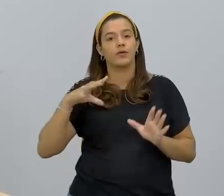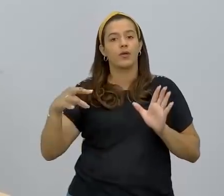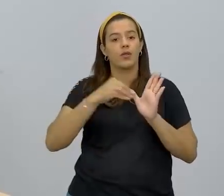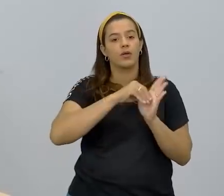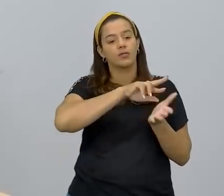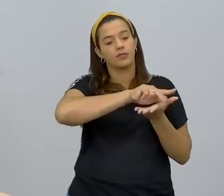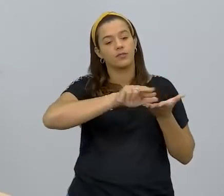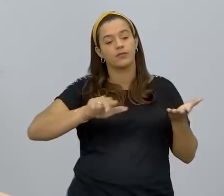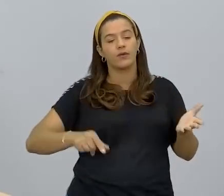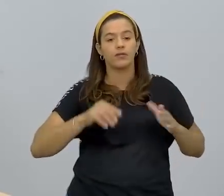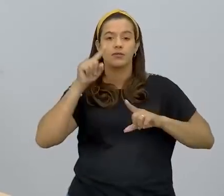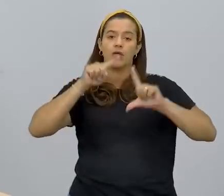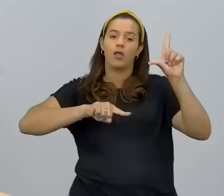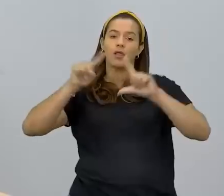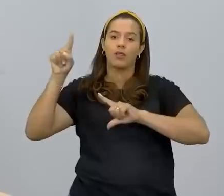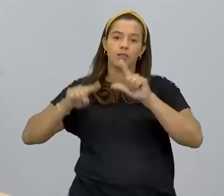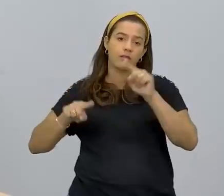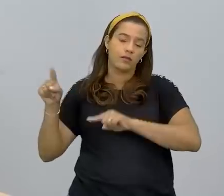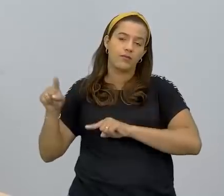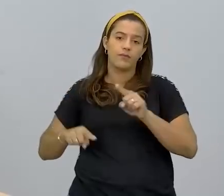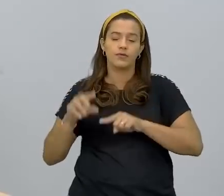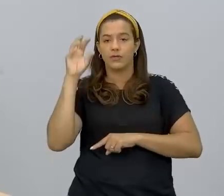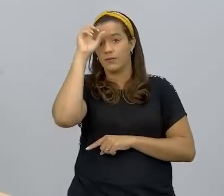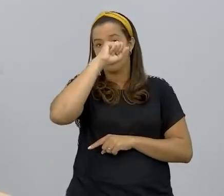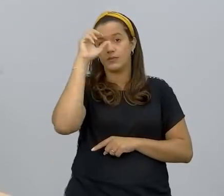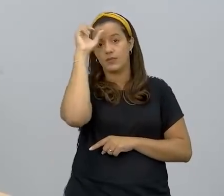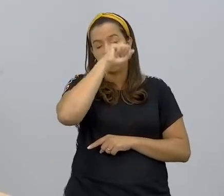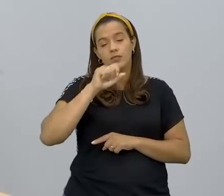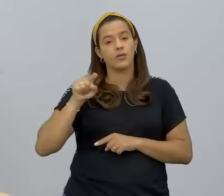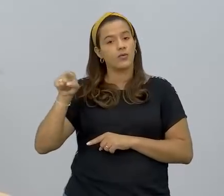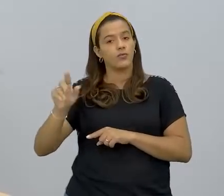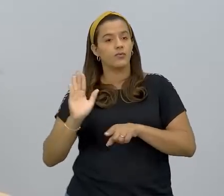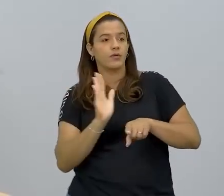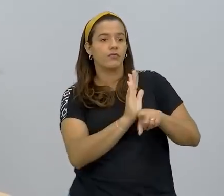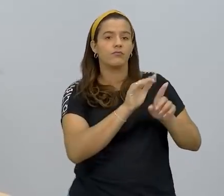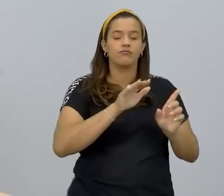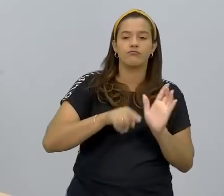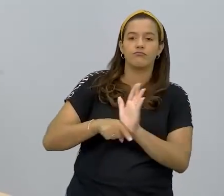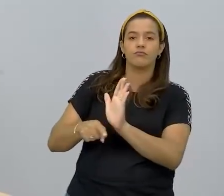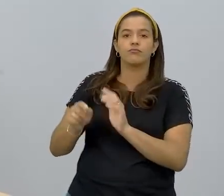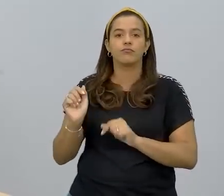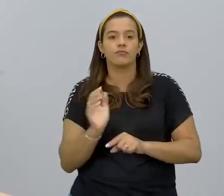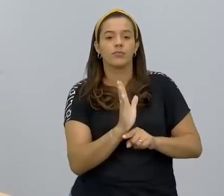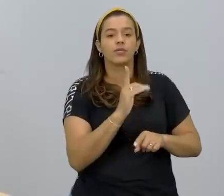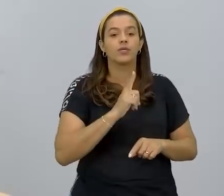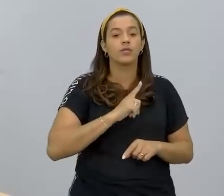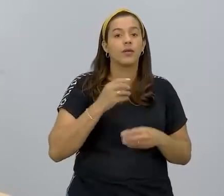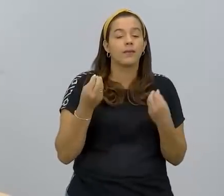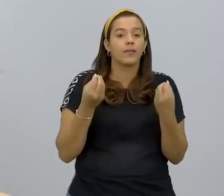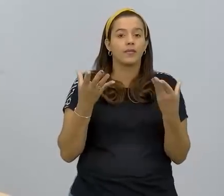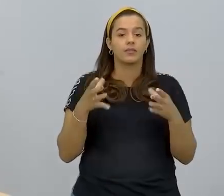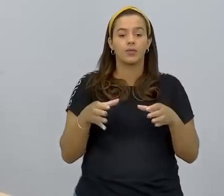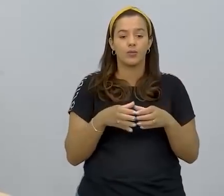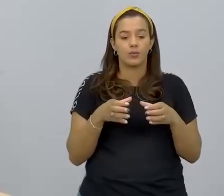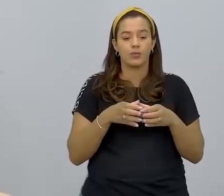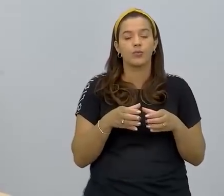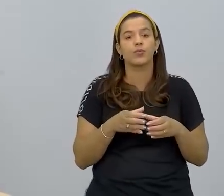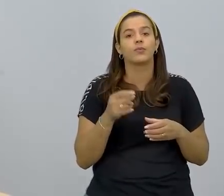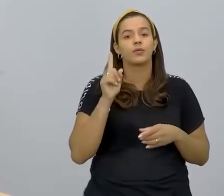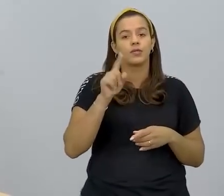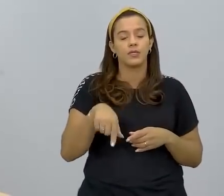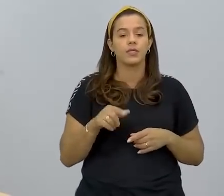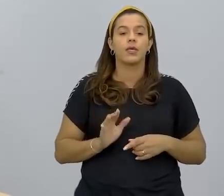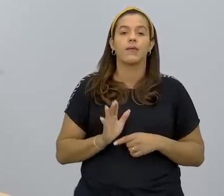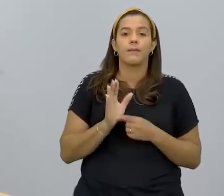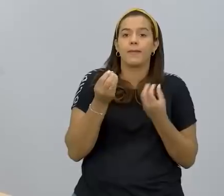de aprendizagem, um vai auxiliando o outro nesse sentido. Então, é um trabalho... Para que serve um grupo quando você usa a metodologia